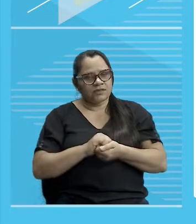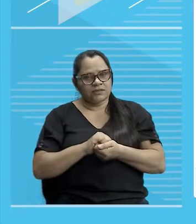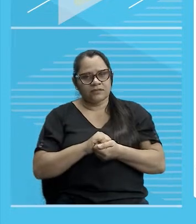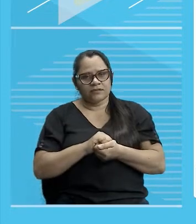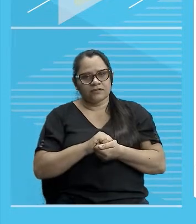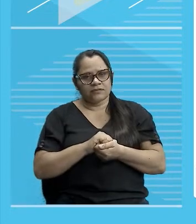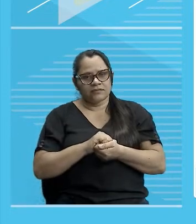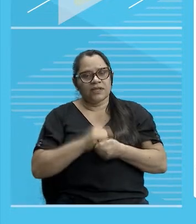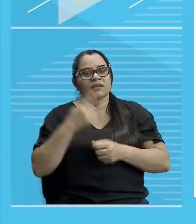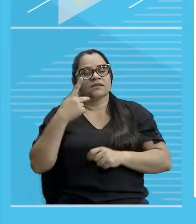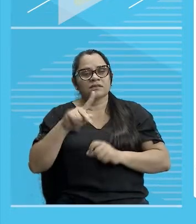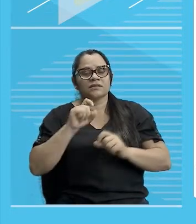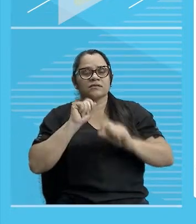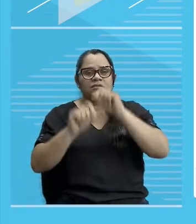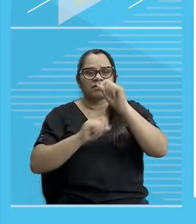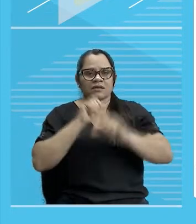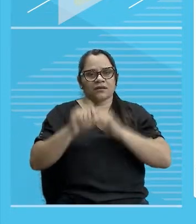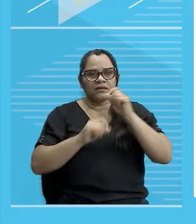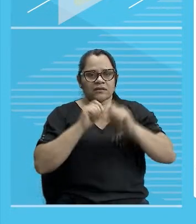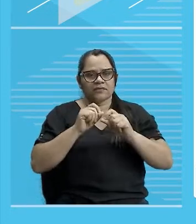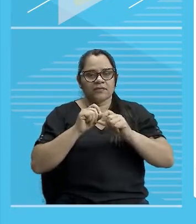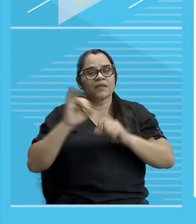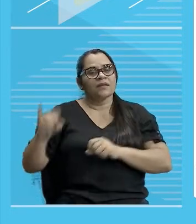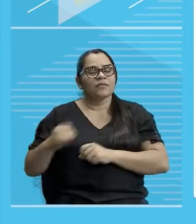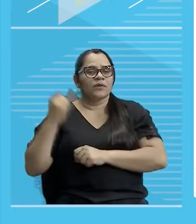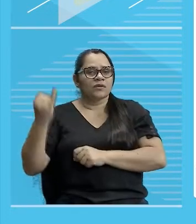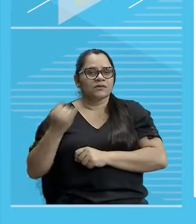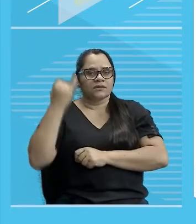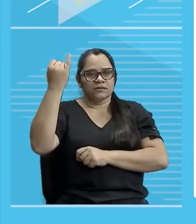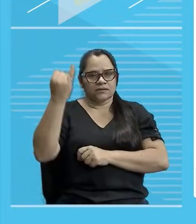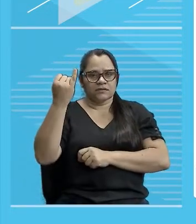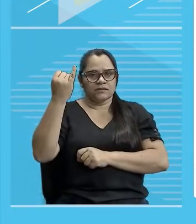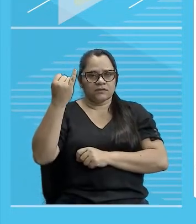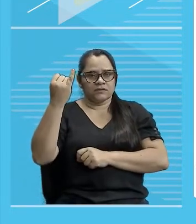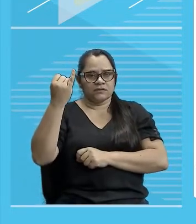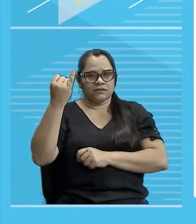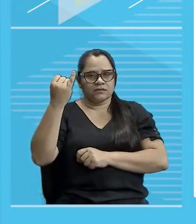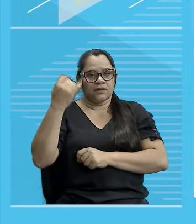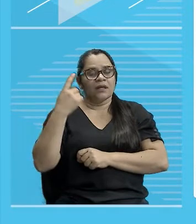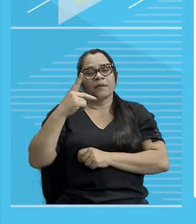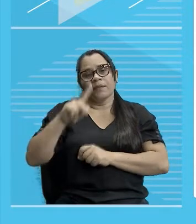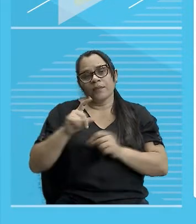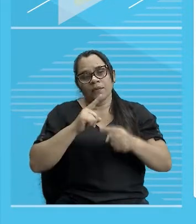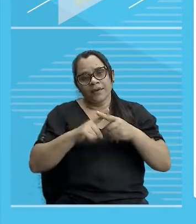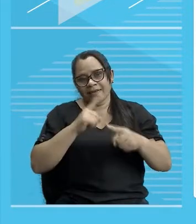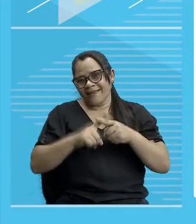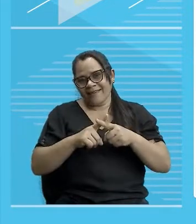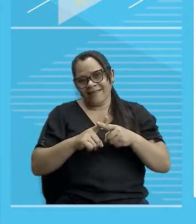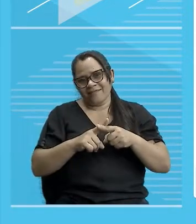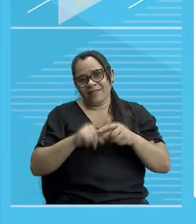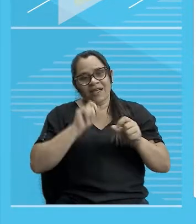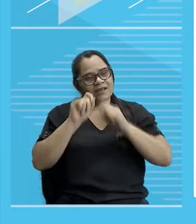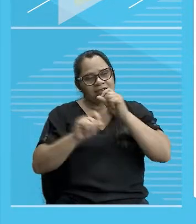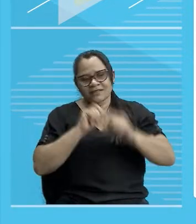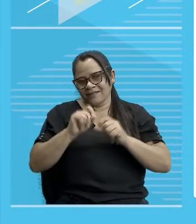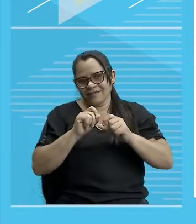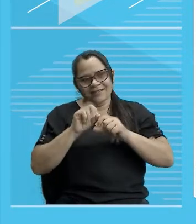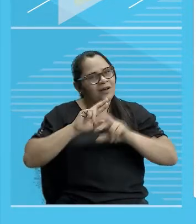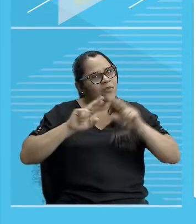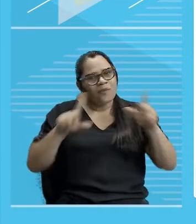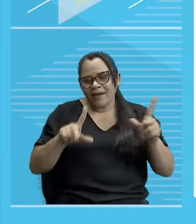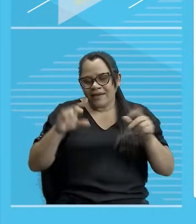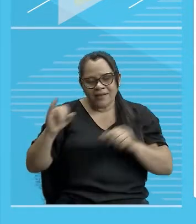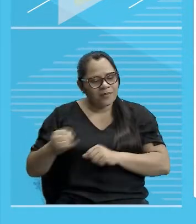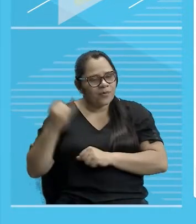são importantes e aquelas que não são importantes qual